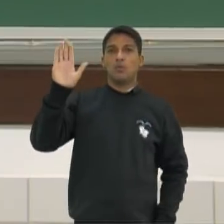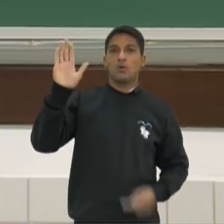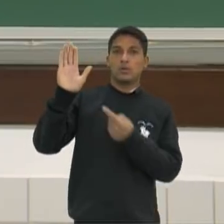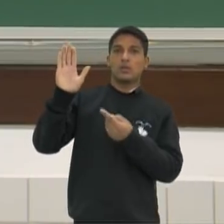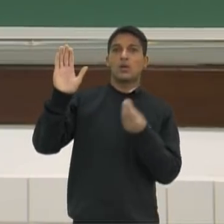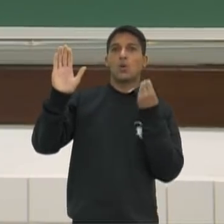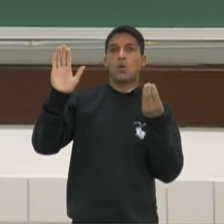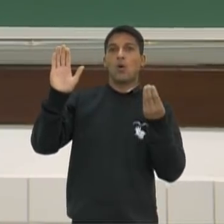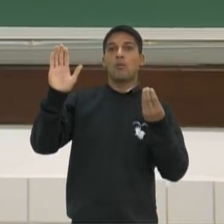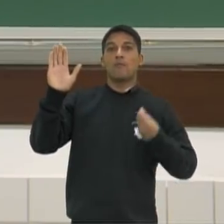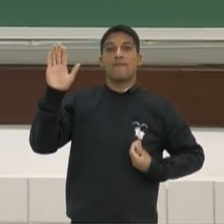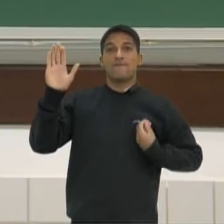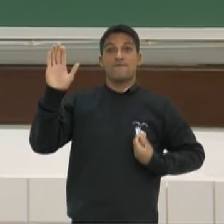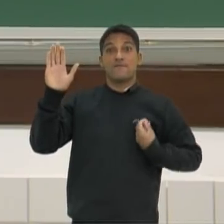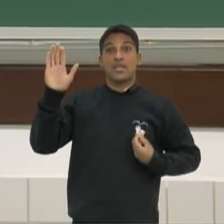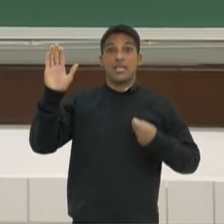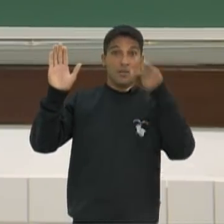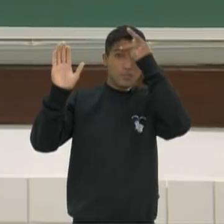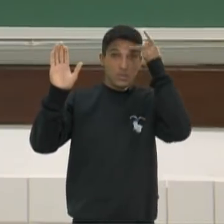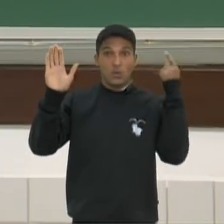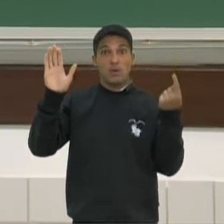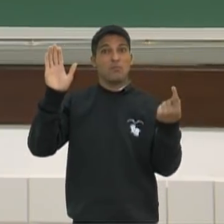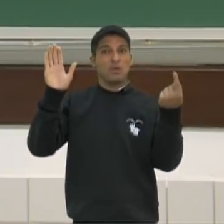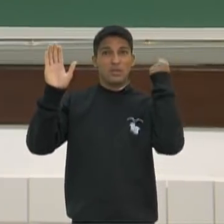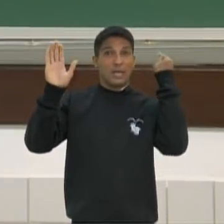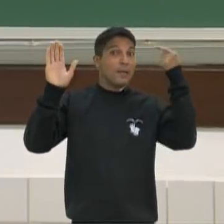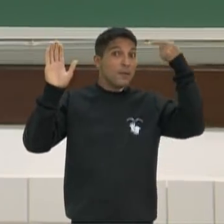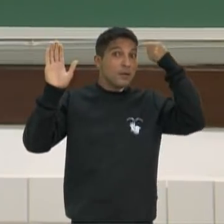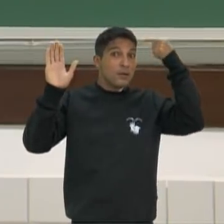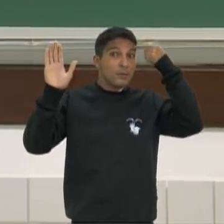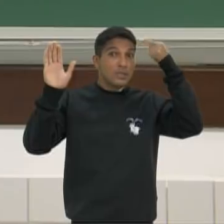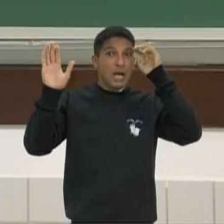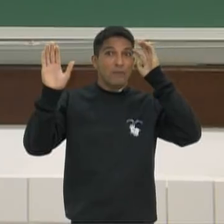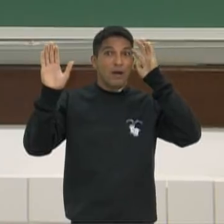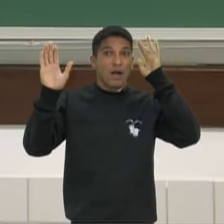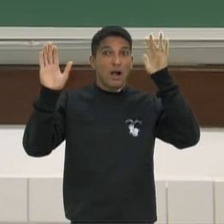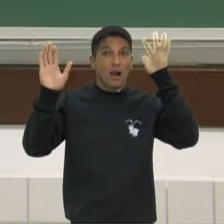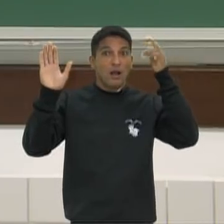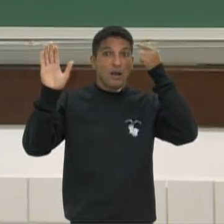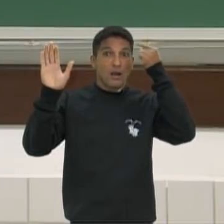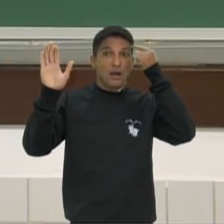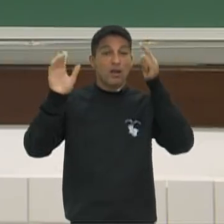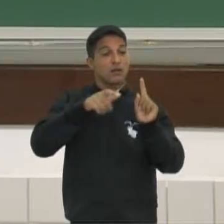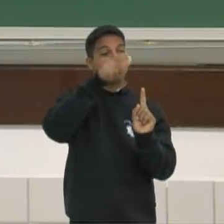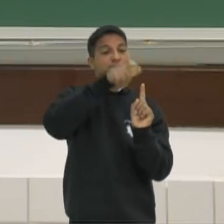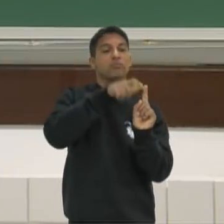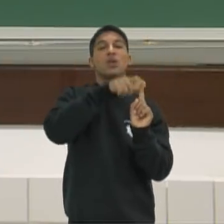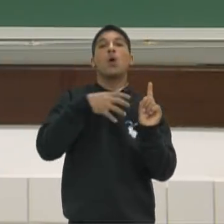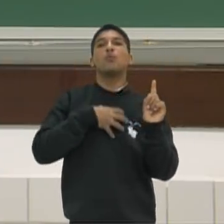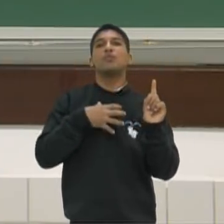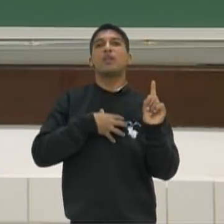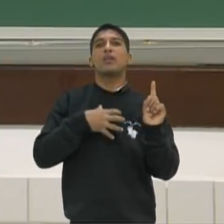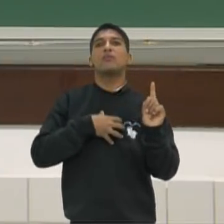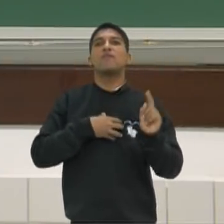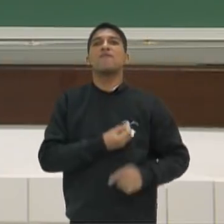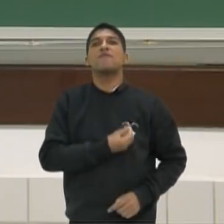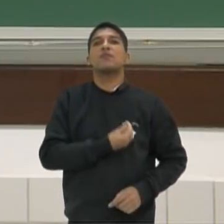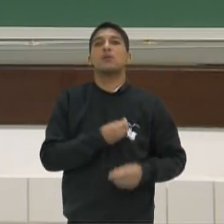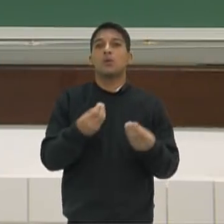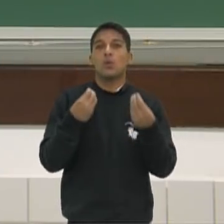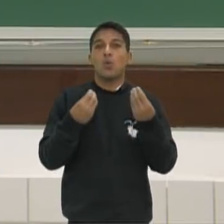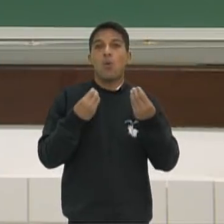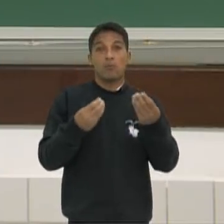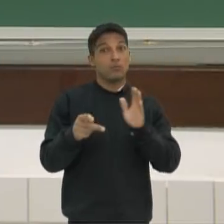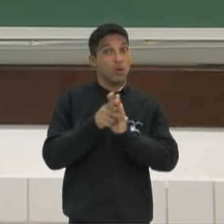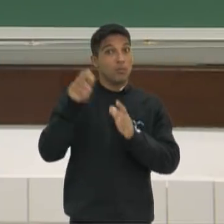pensavam durante esse período medieval. Mas antes da gente ver tudo como